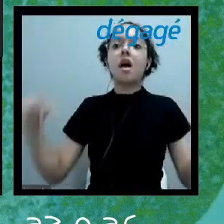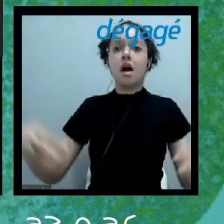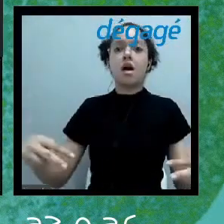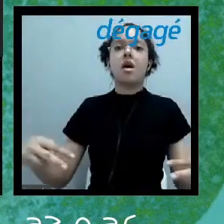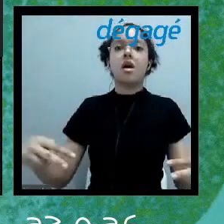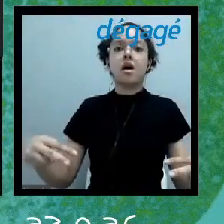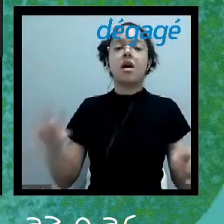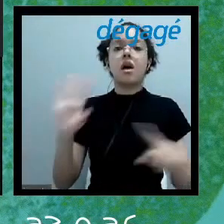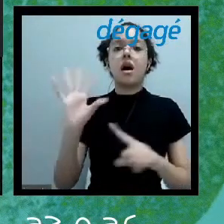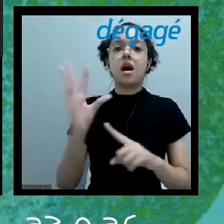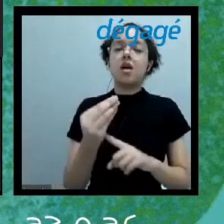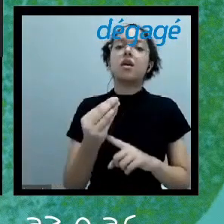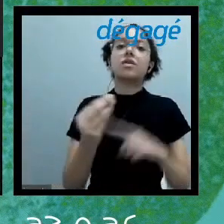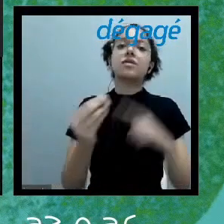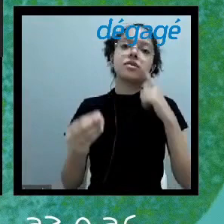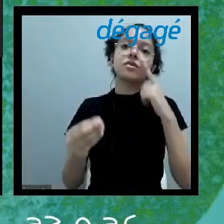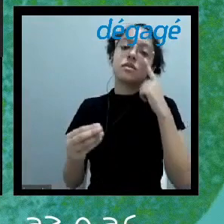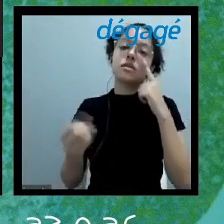sociedade